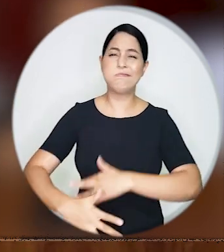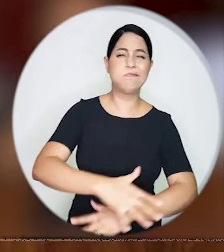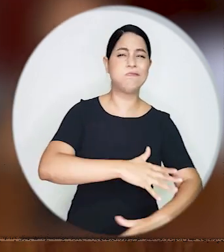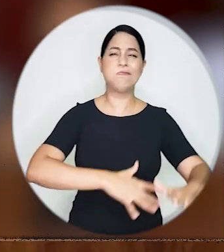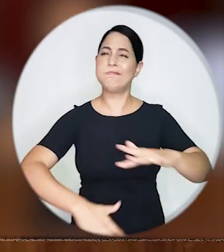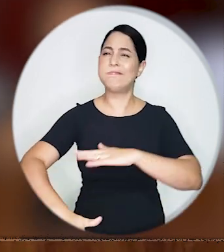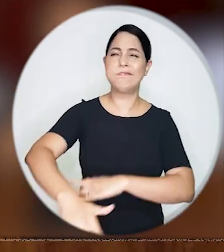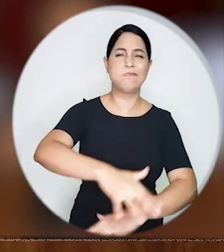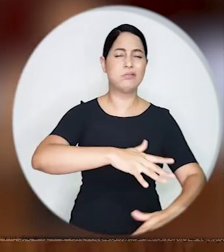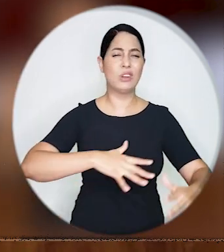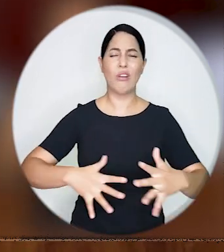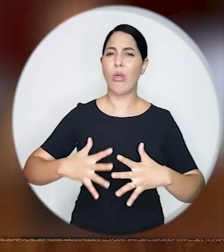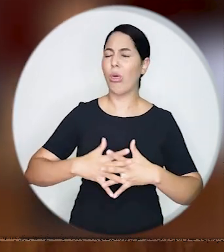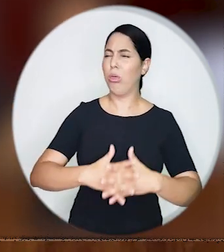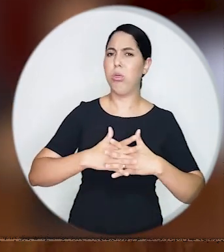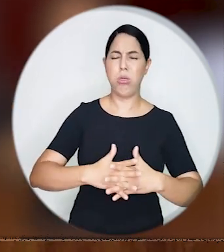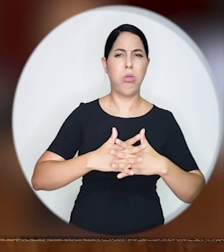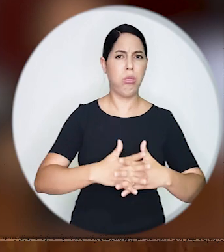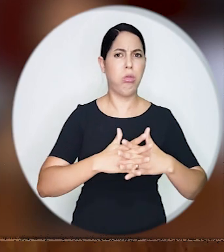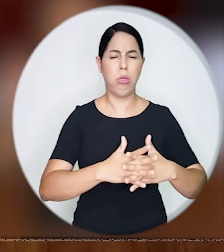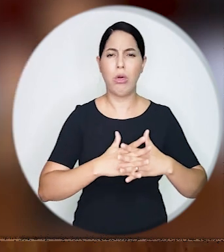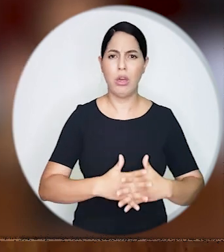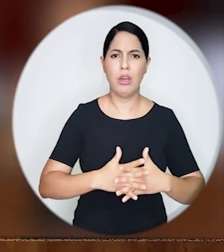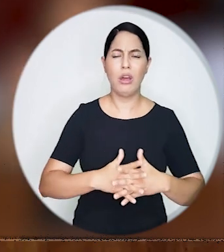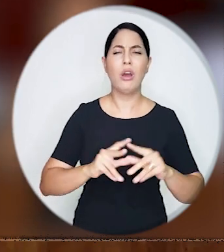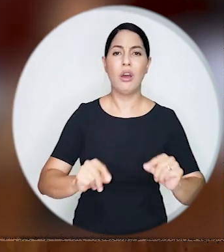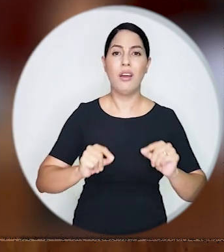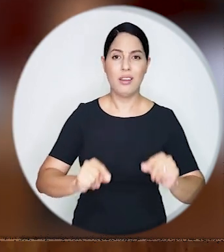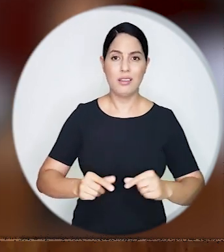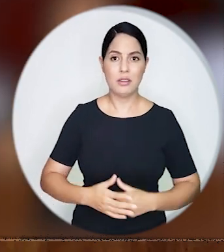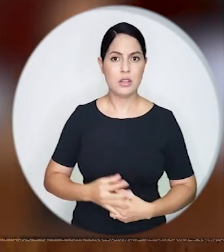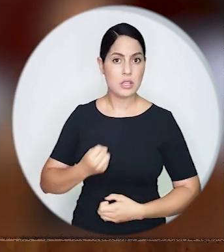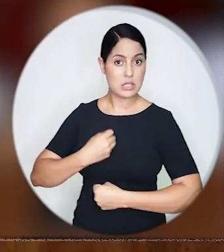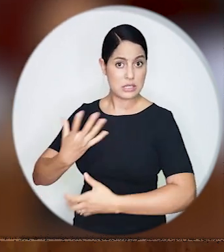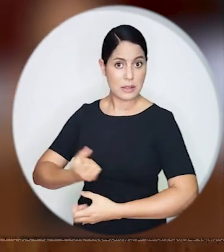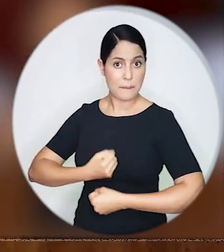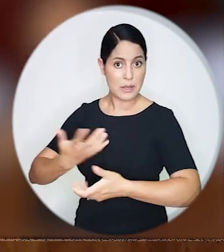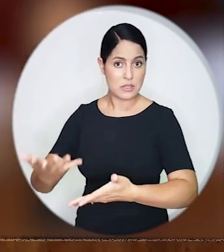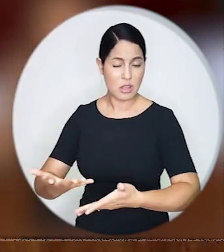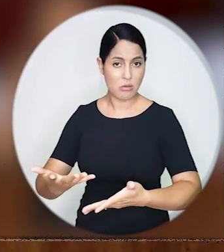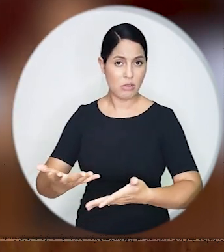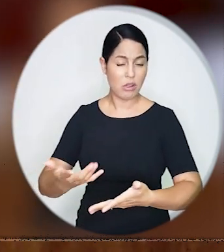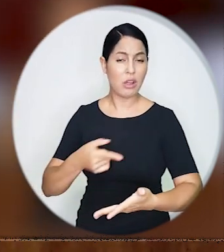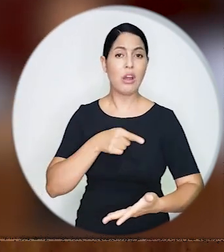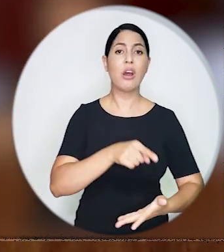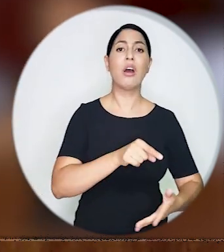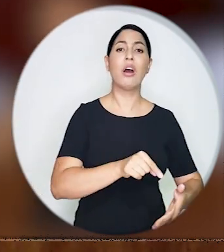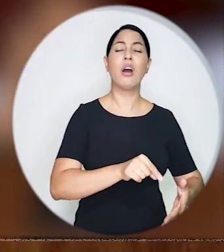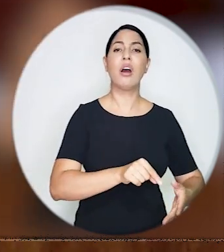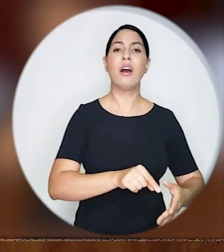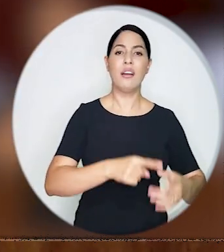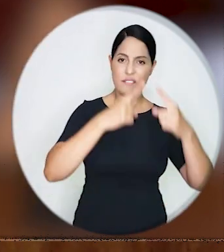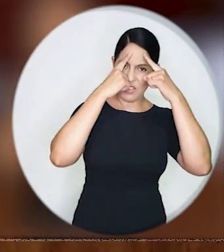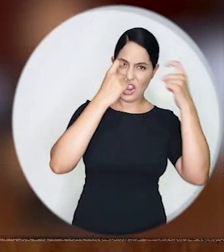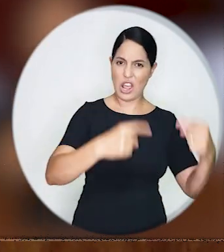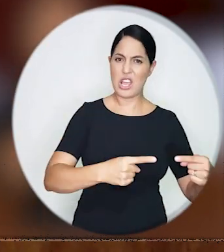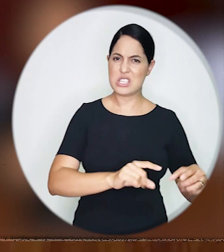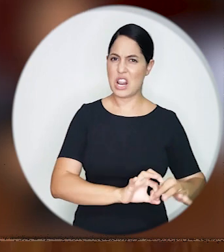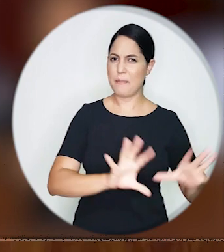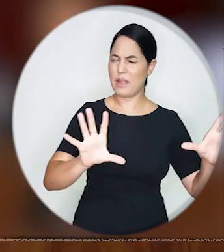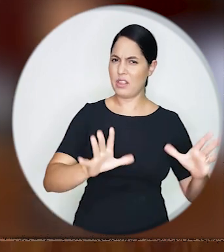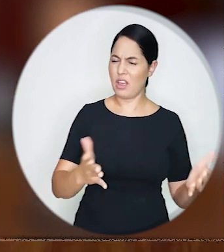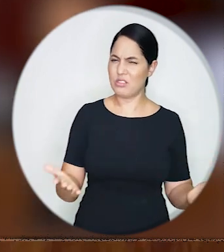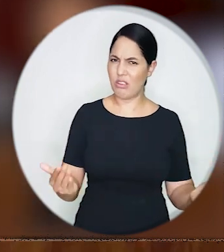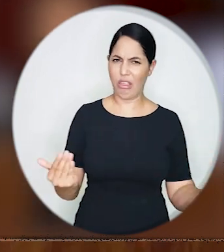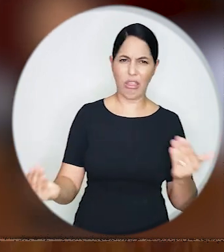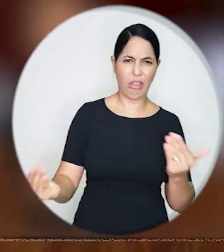verdadeira confusão alienante entre liberdade de expressão e liberdade inexistente